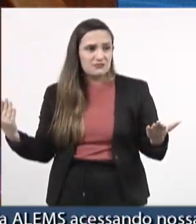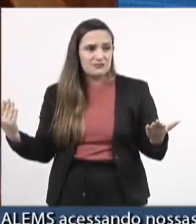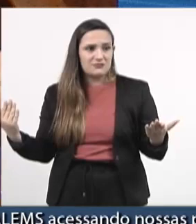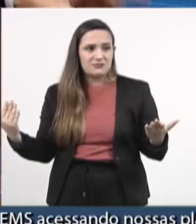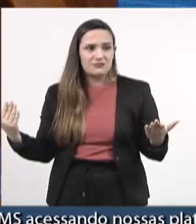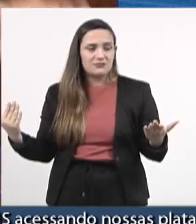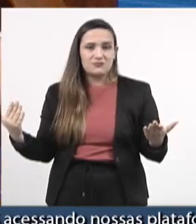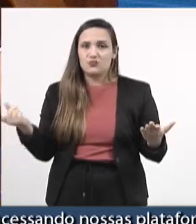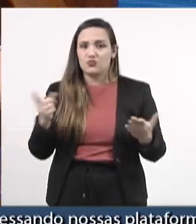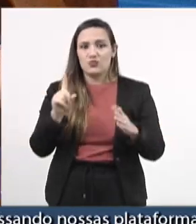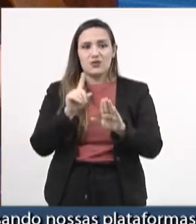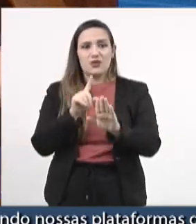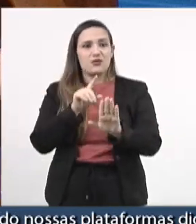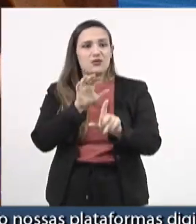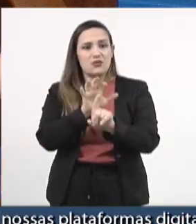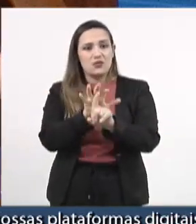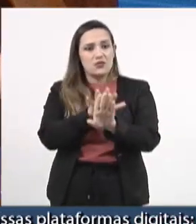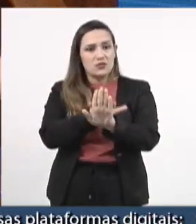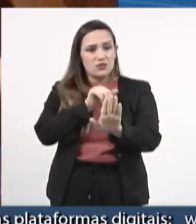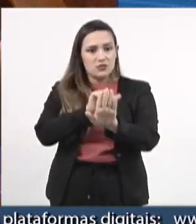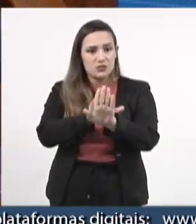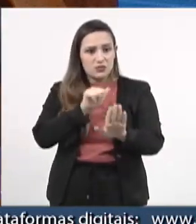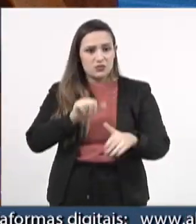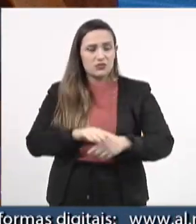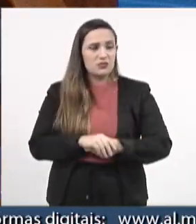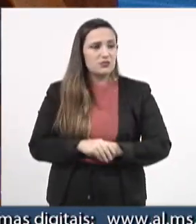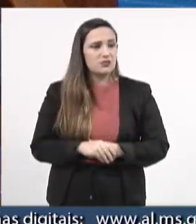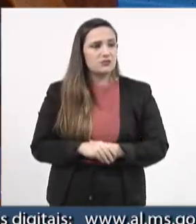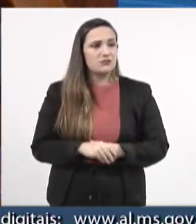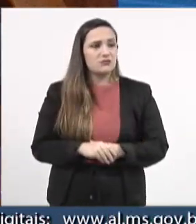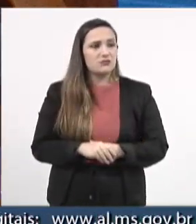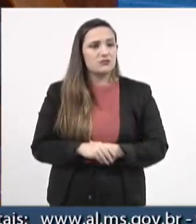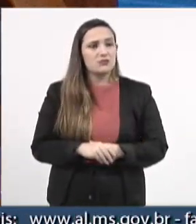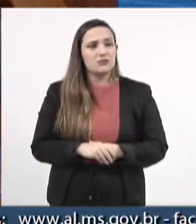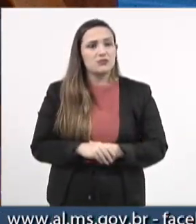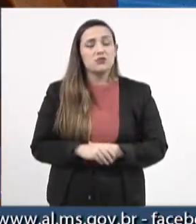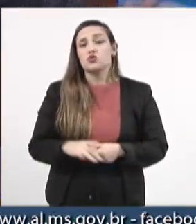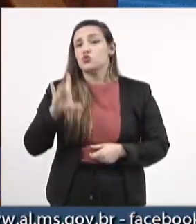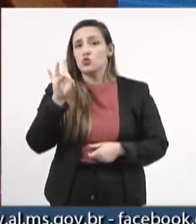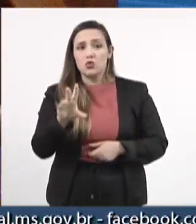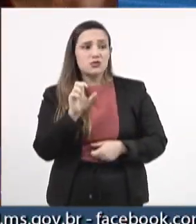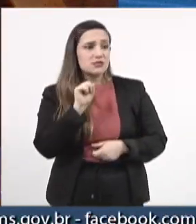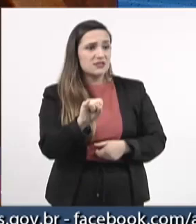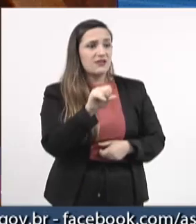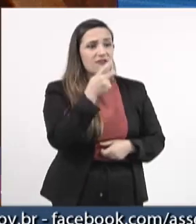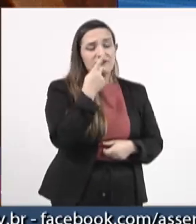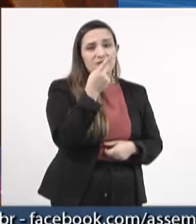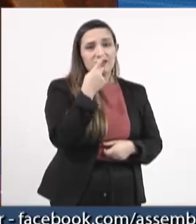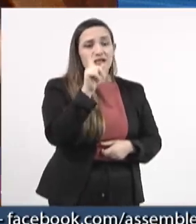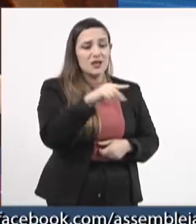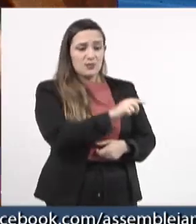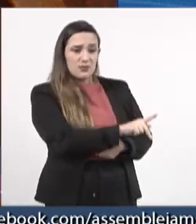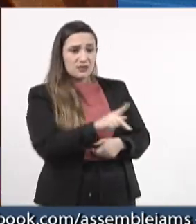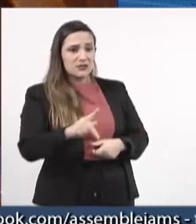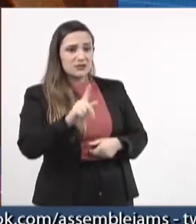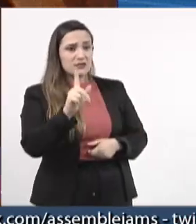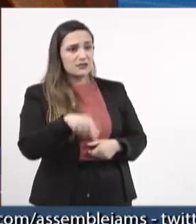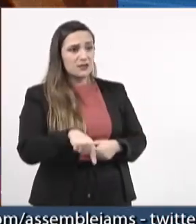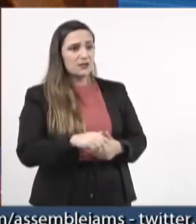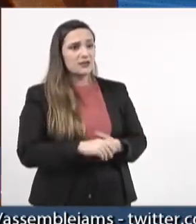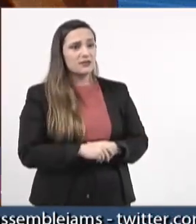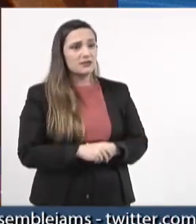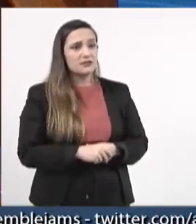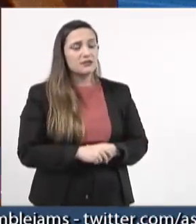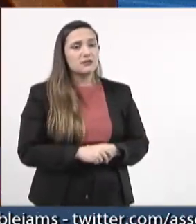é doutrinação ideológica. Vai ser doutrinação ideológica se falar que o presidente Lula, como disse